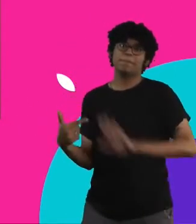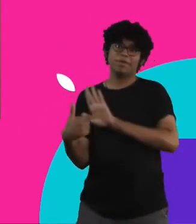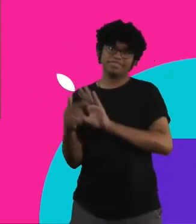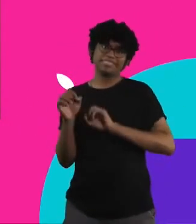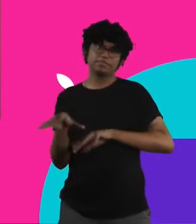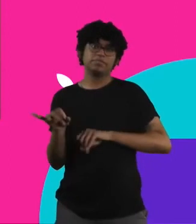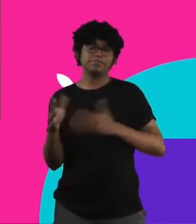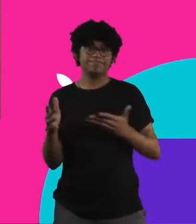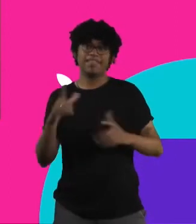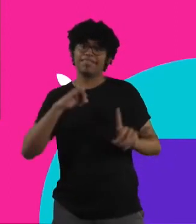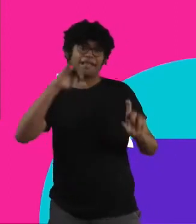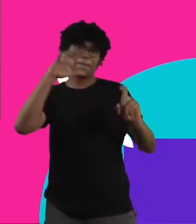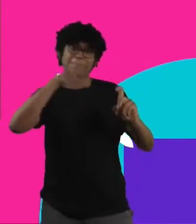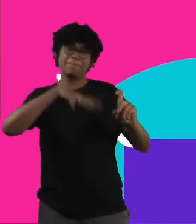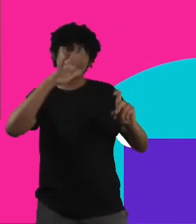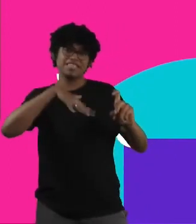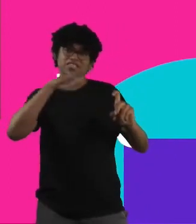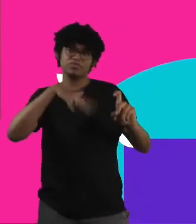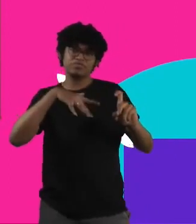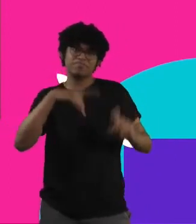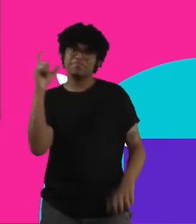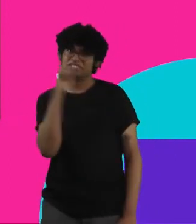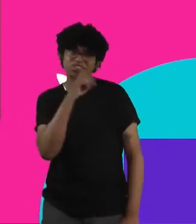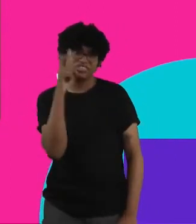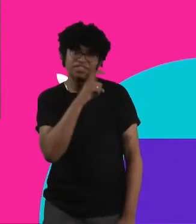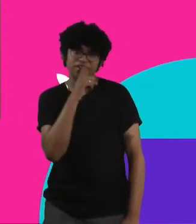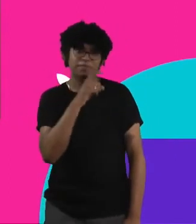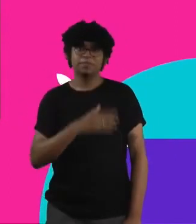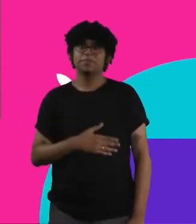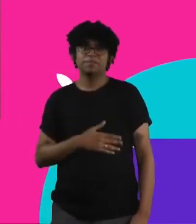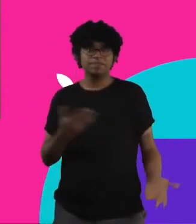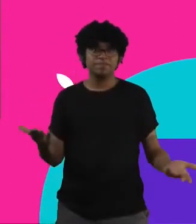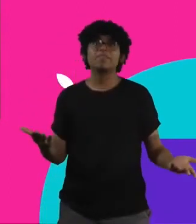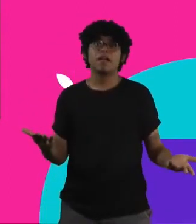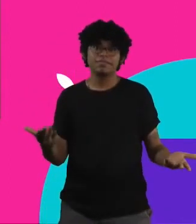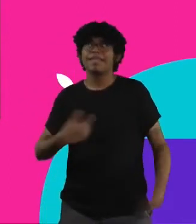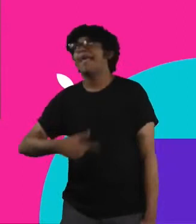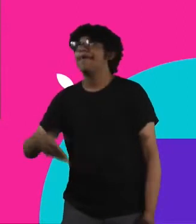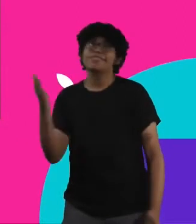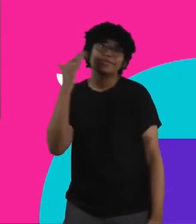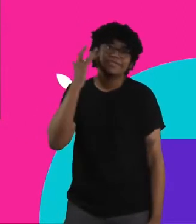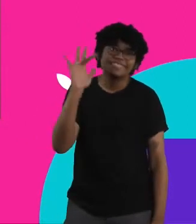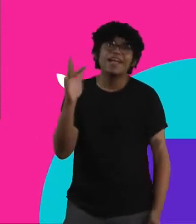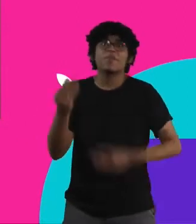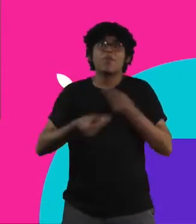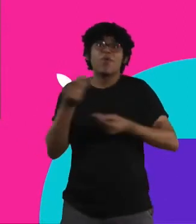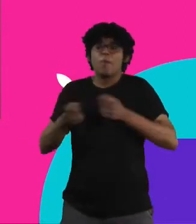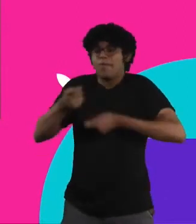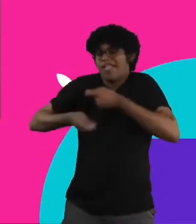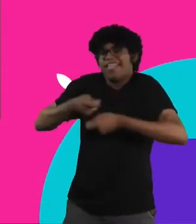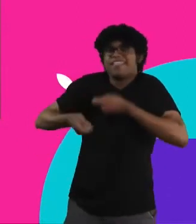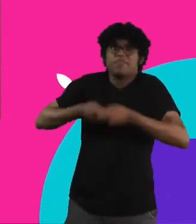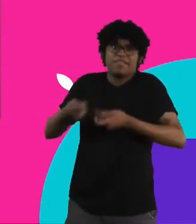Uma mentira que contaram para a gente, de que a gente não sabe administrar o nosso dinheiro muito